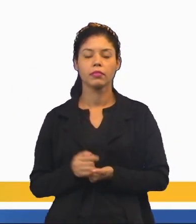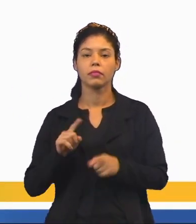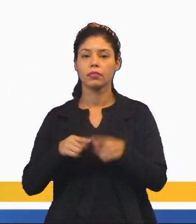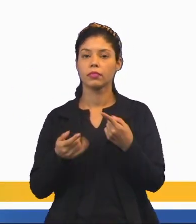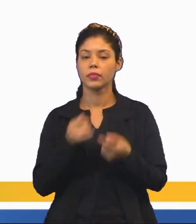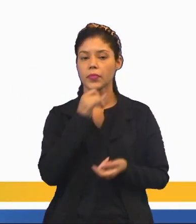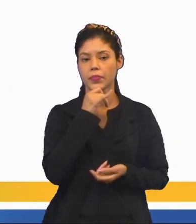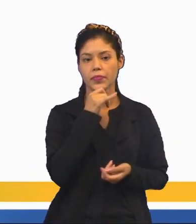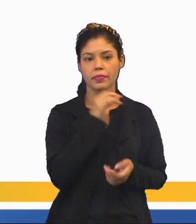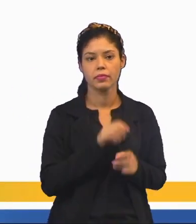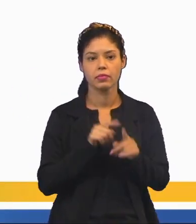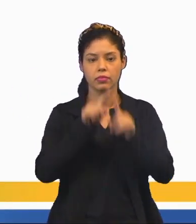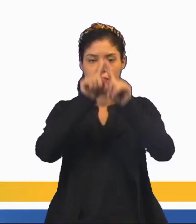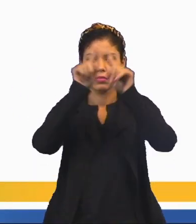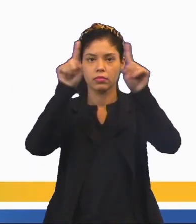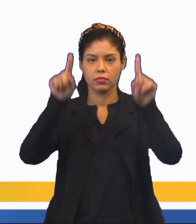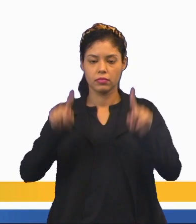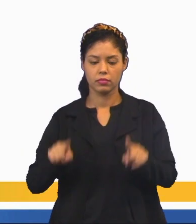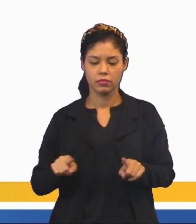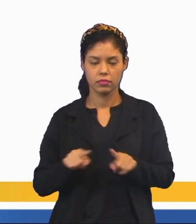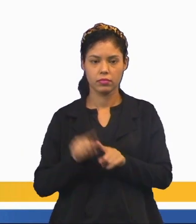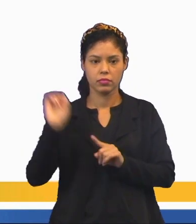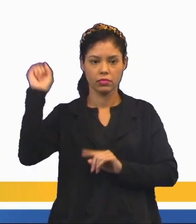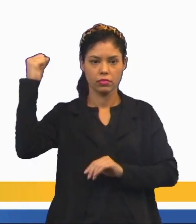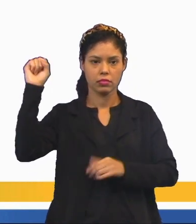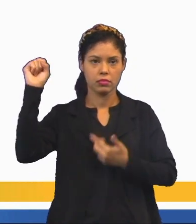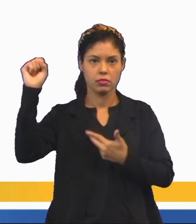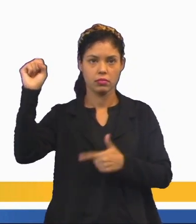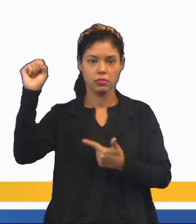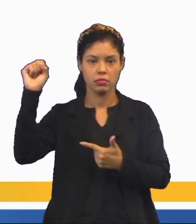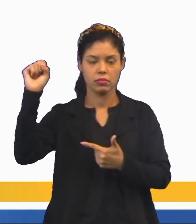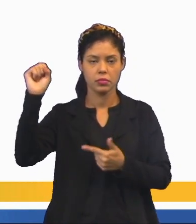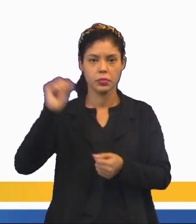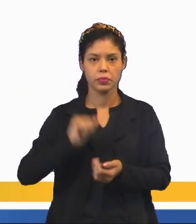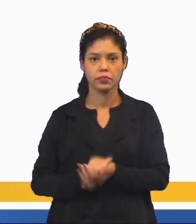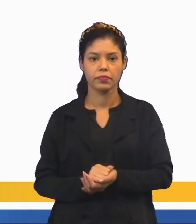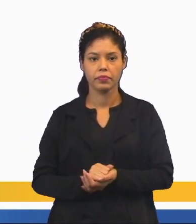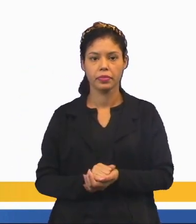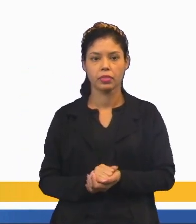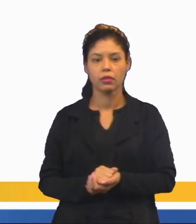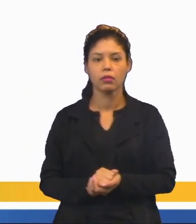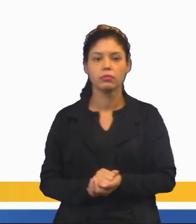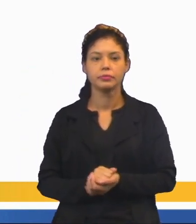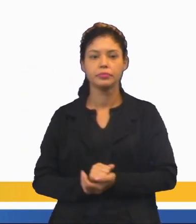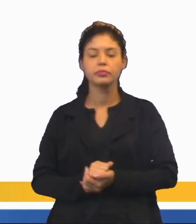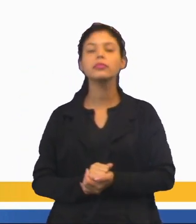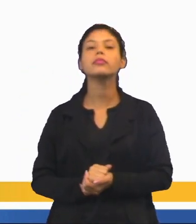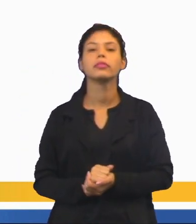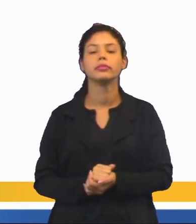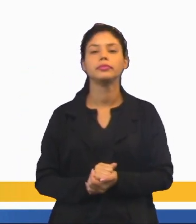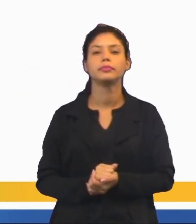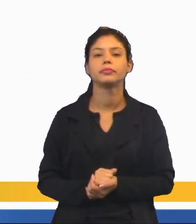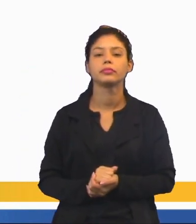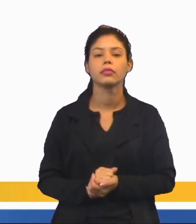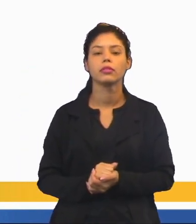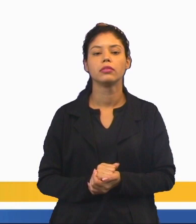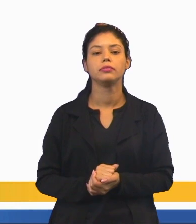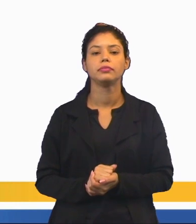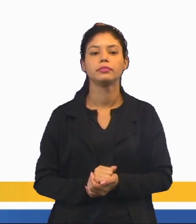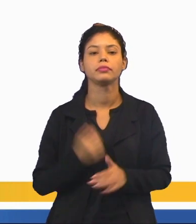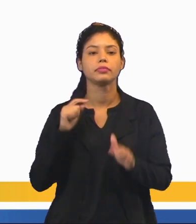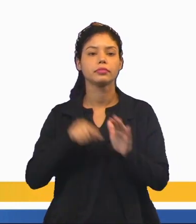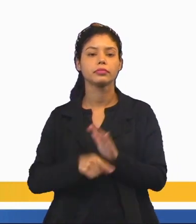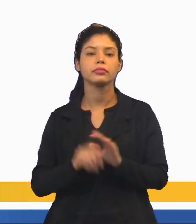um exemplo, né? Eu tenho um retângulo e eu tenho aí a parte externa e tenho a parte do contorno e a